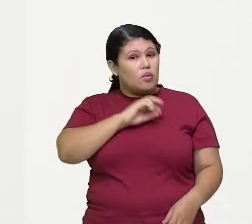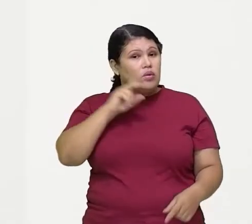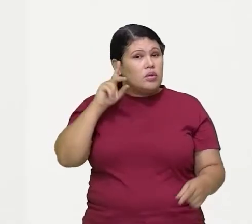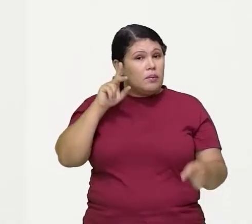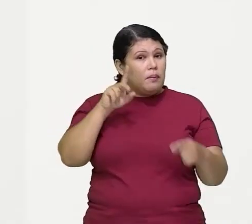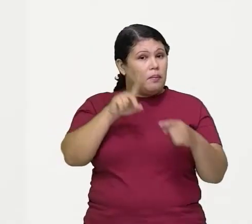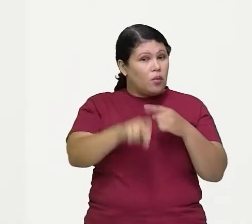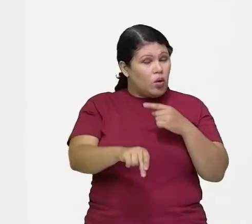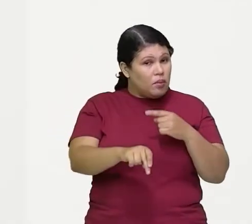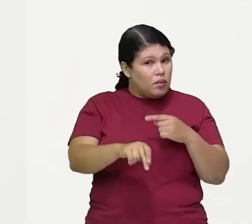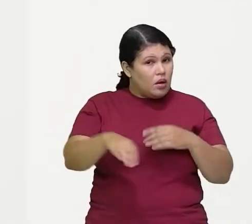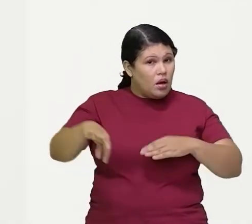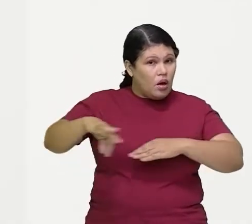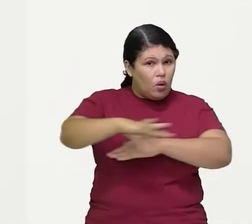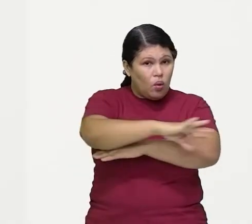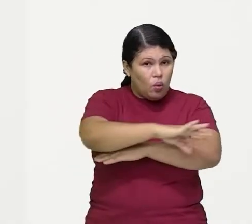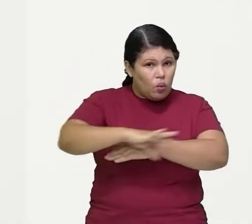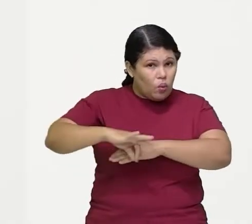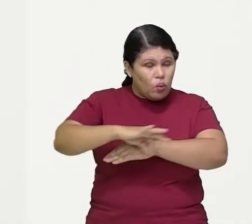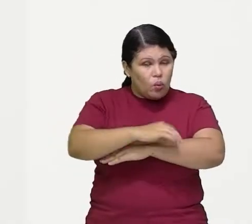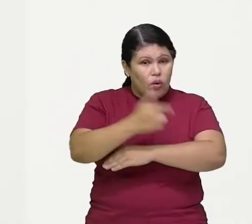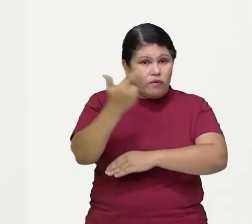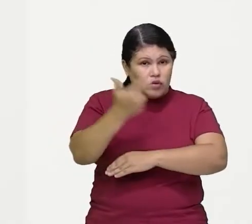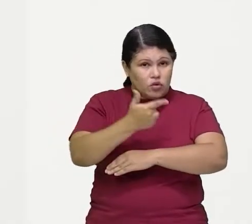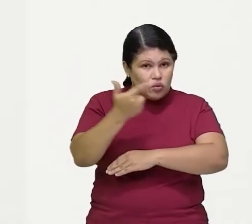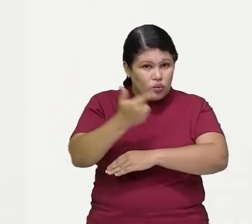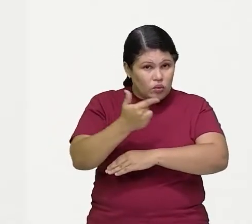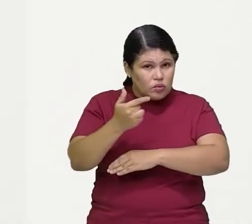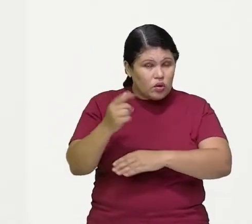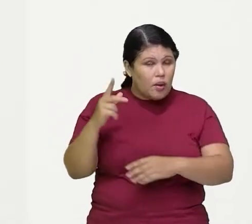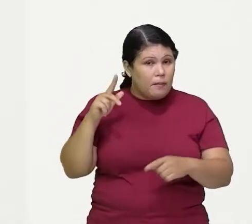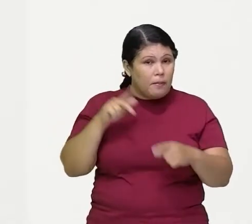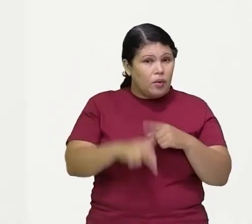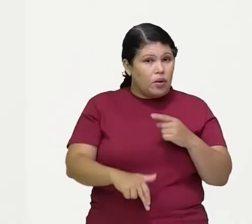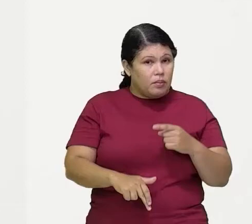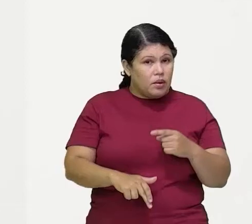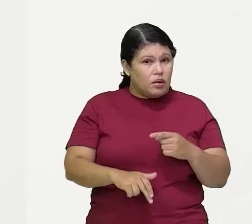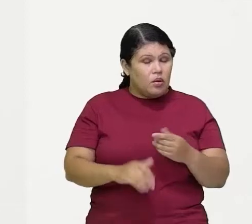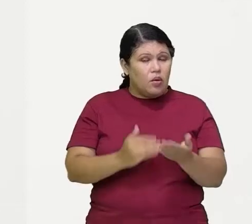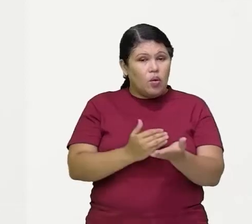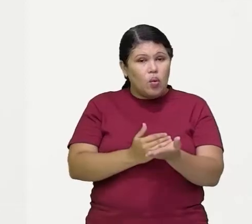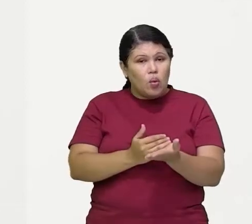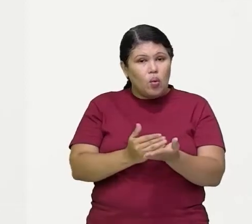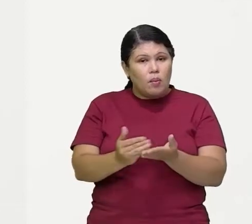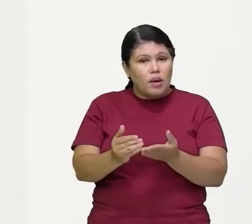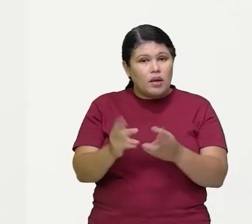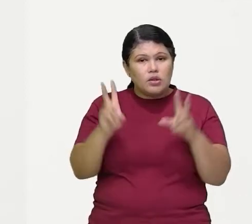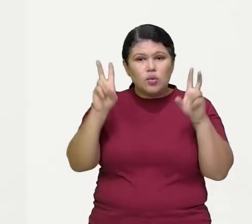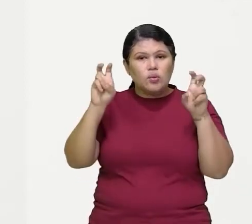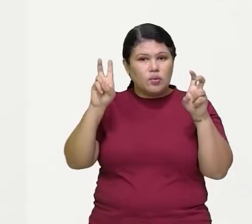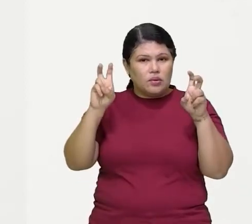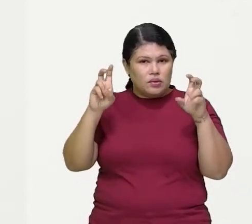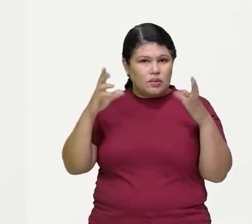proibira ficar na rua depois das 22 horas, para introduzir uma